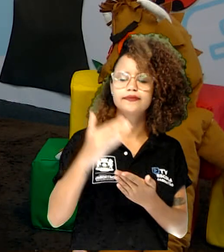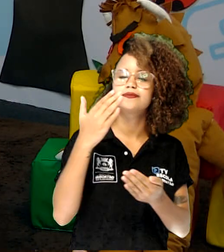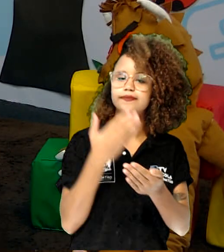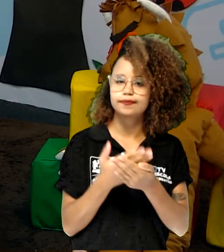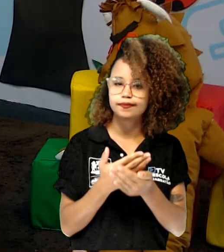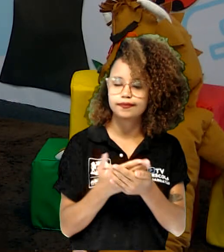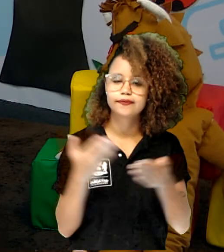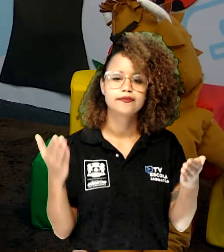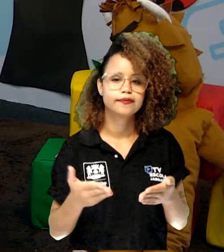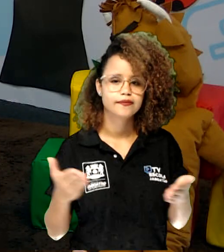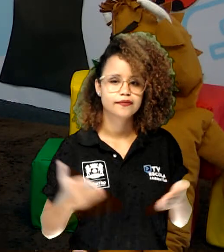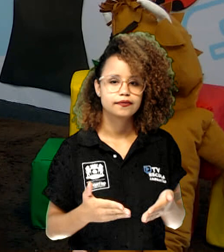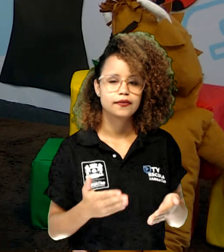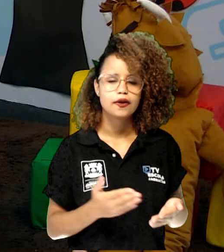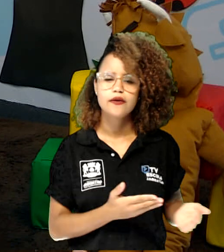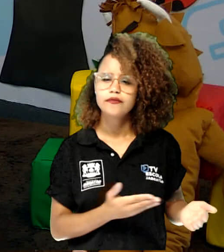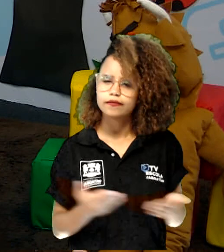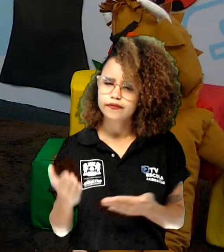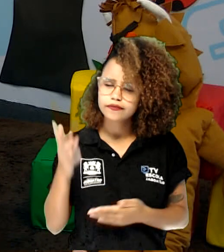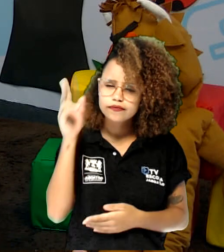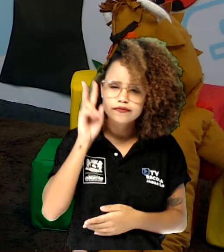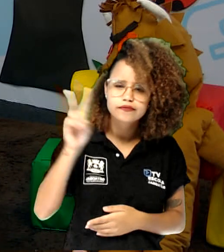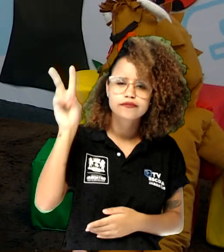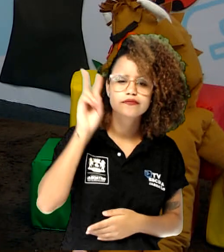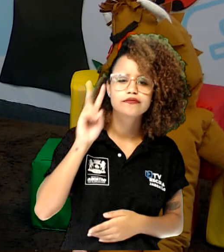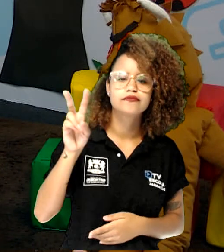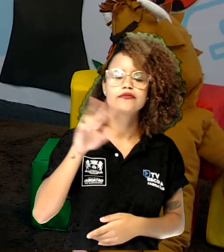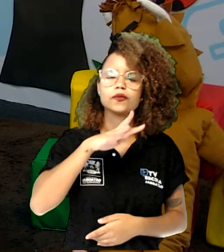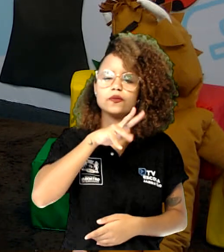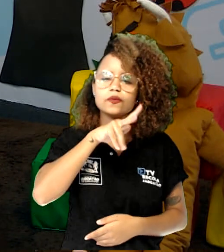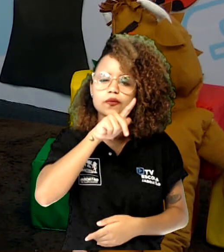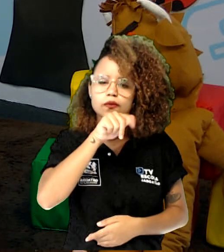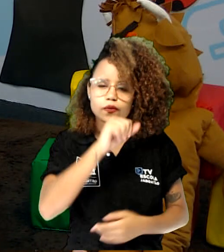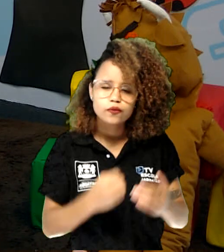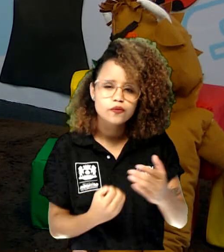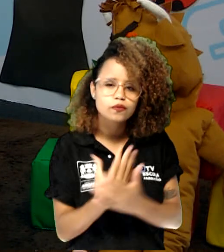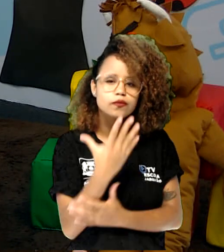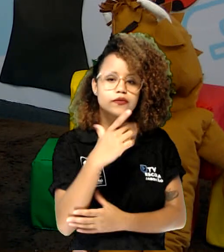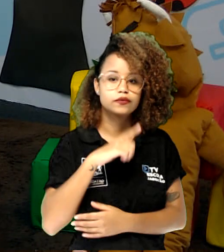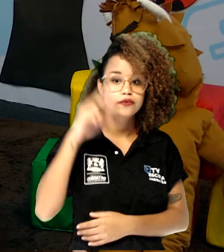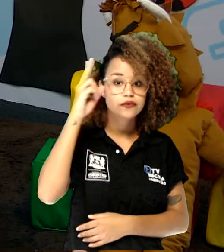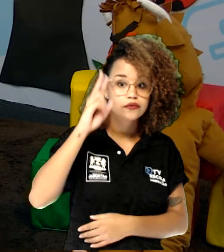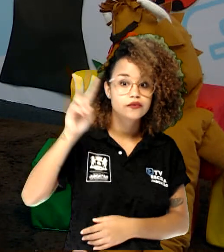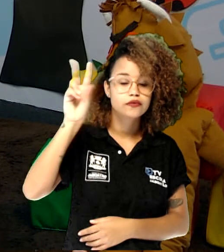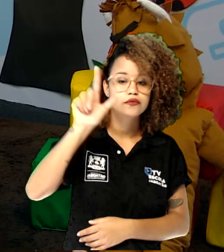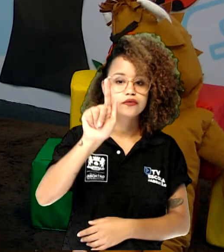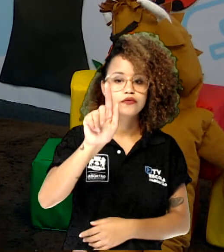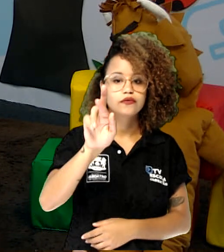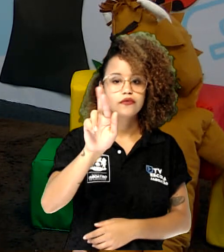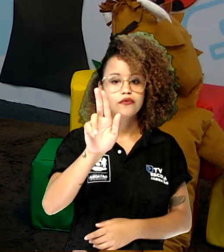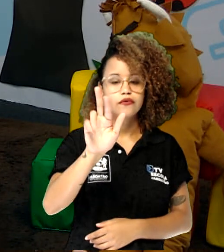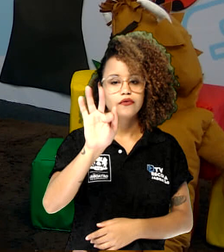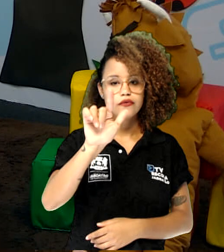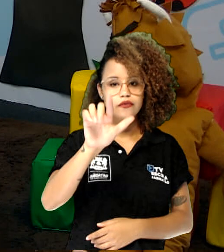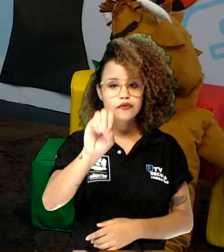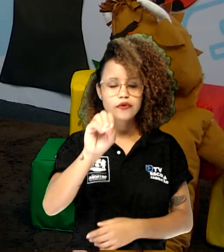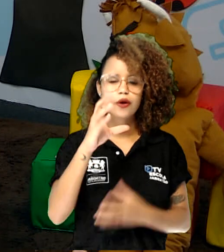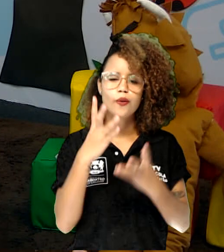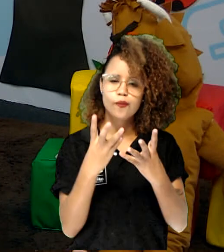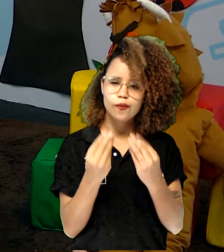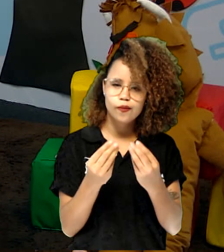hoje, vamos relembrar de um animal que apareceu na história do Grúfalo, que ele é